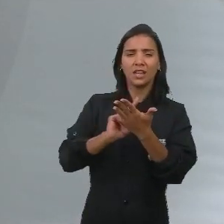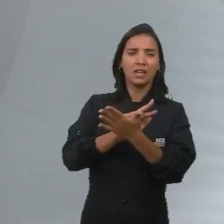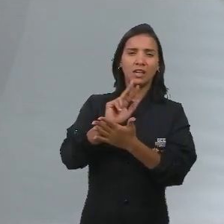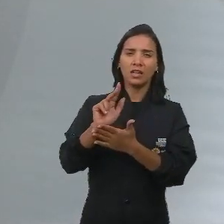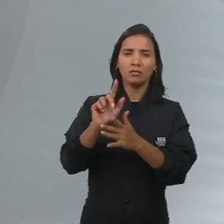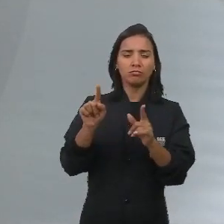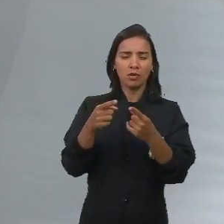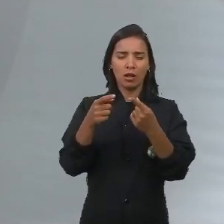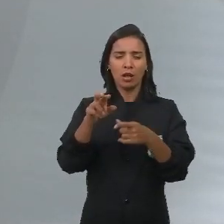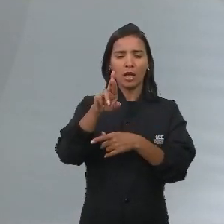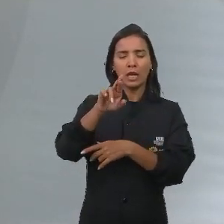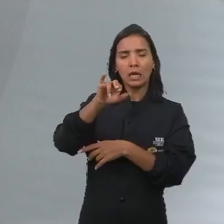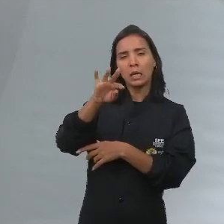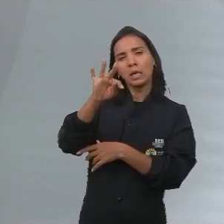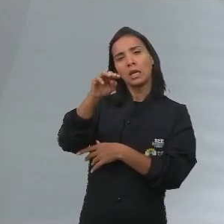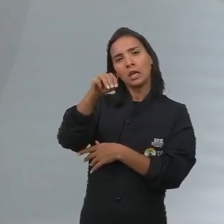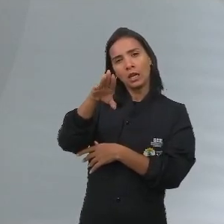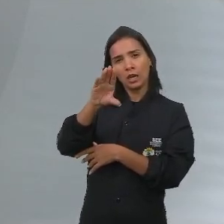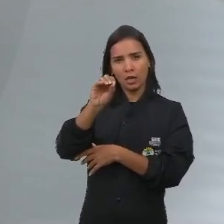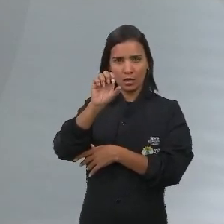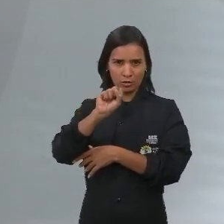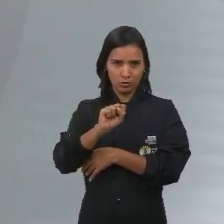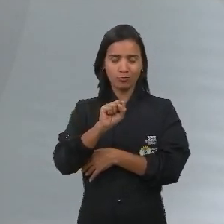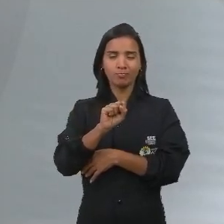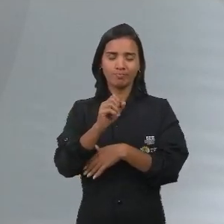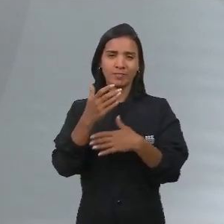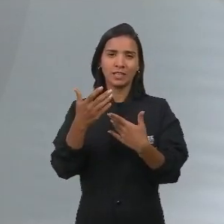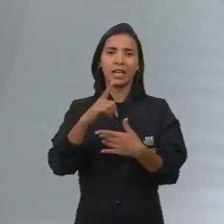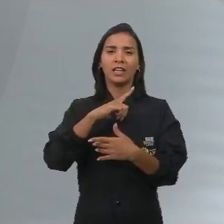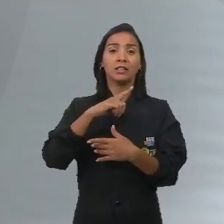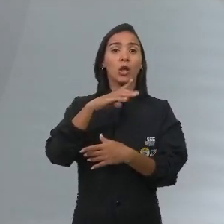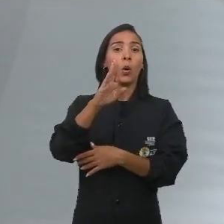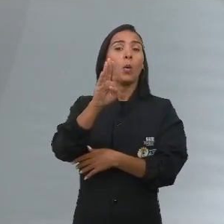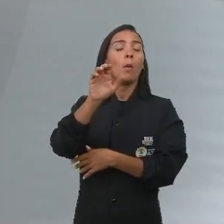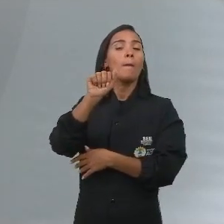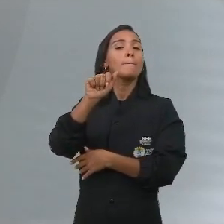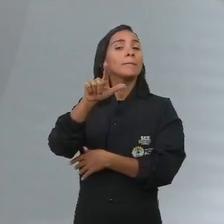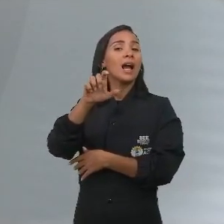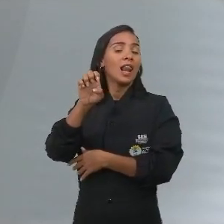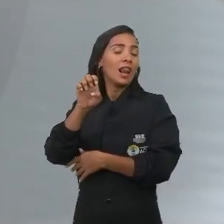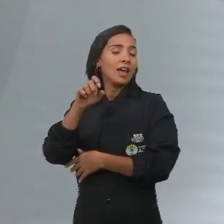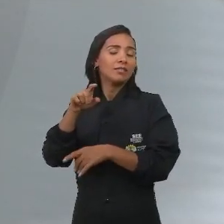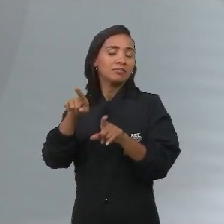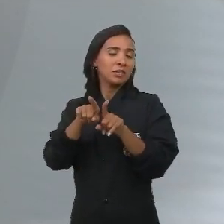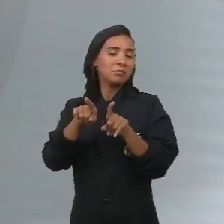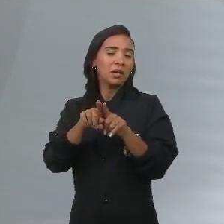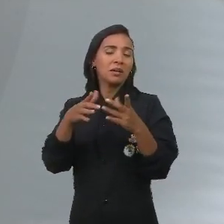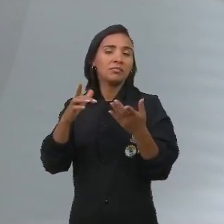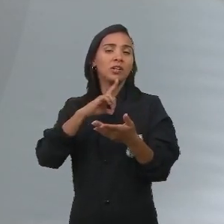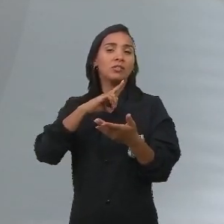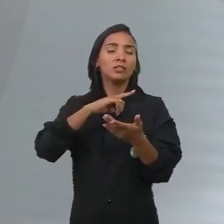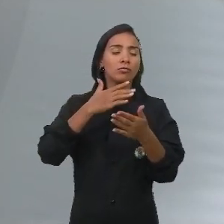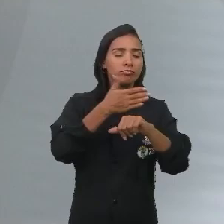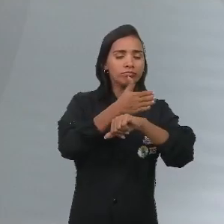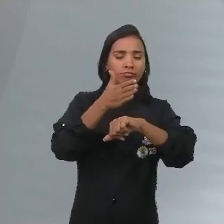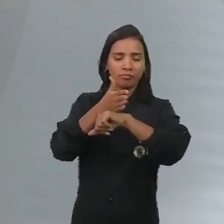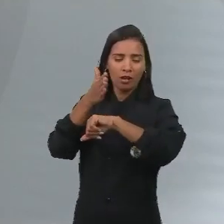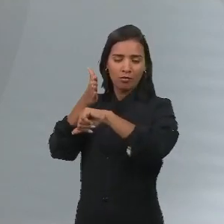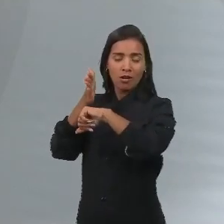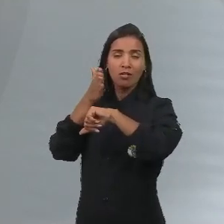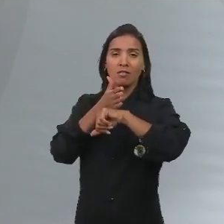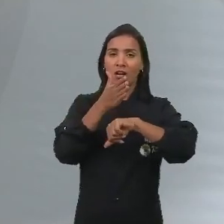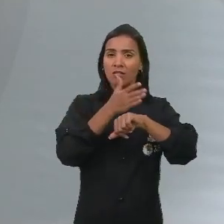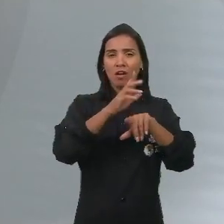mais como eu posso dizer latinos temos o balé né então vejam as Vertentes e as construções que isso